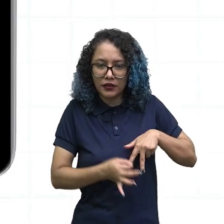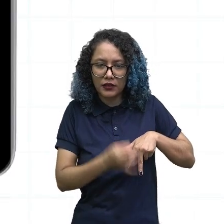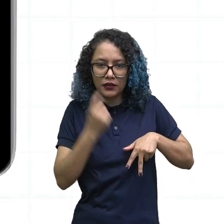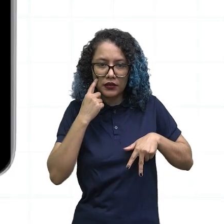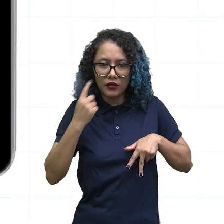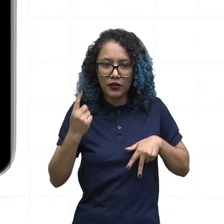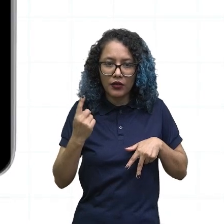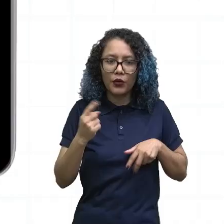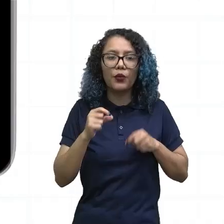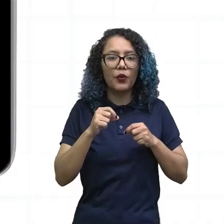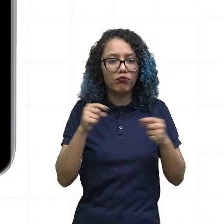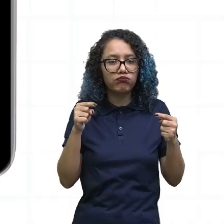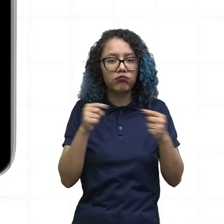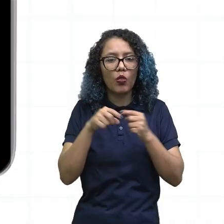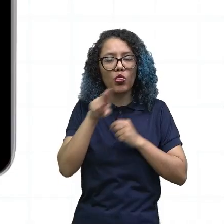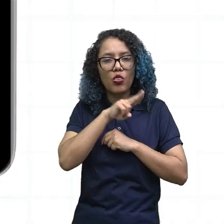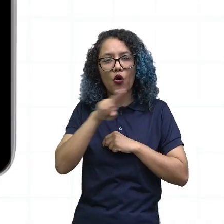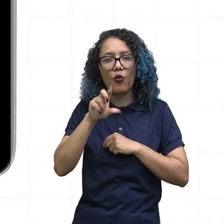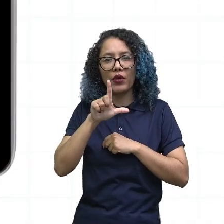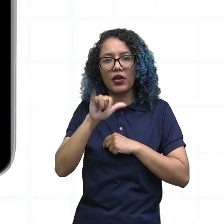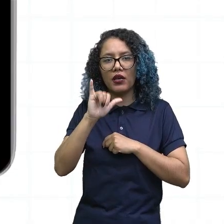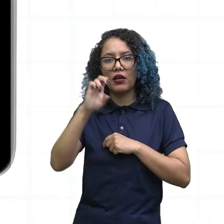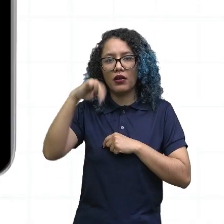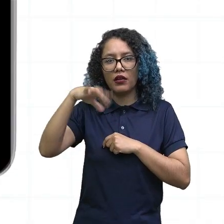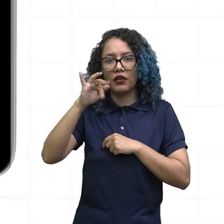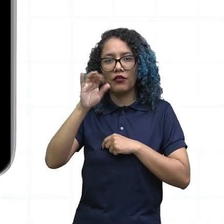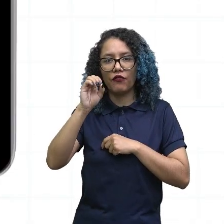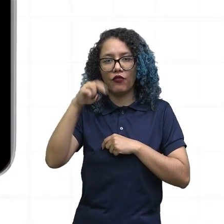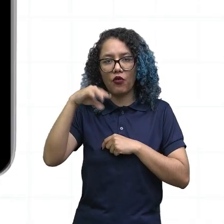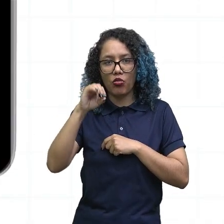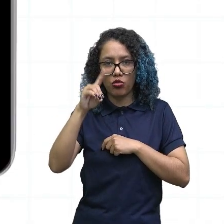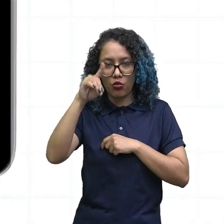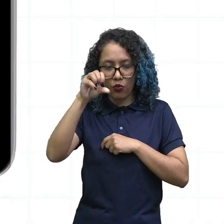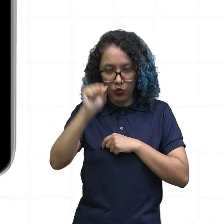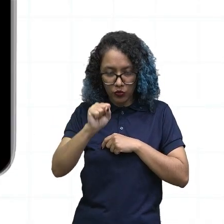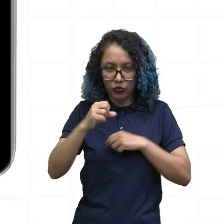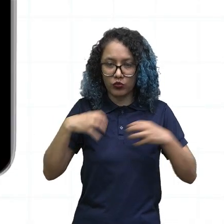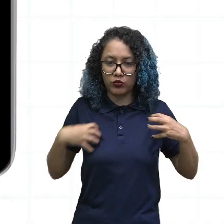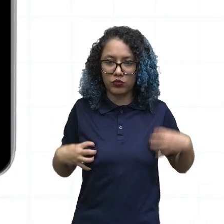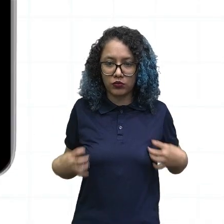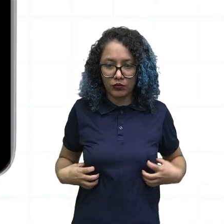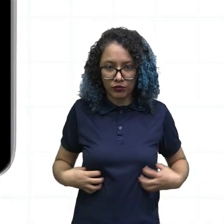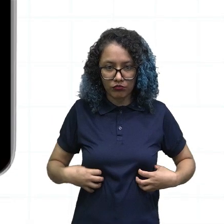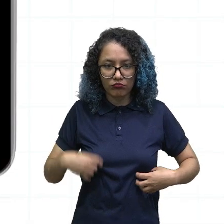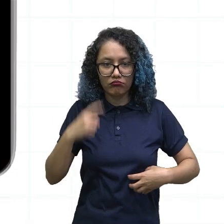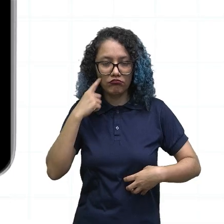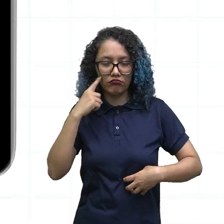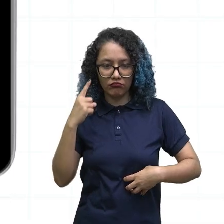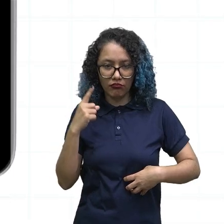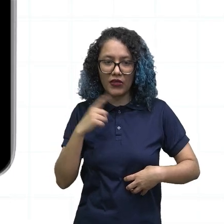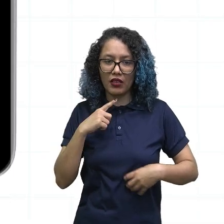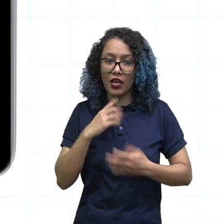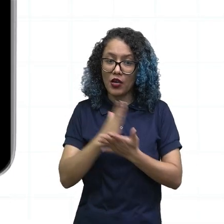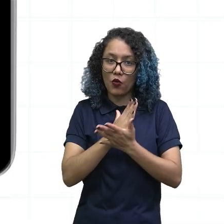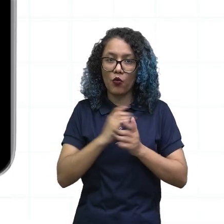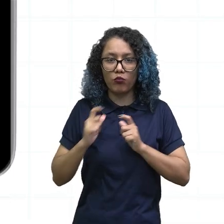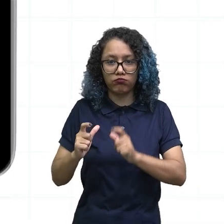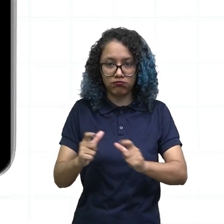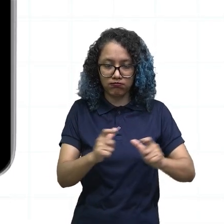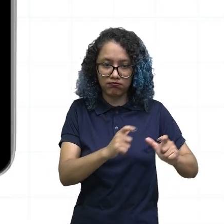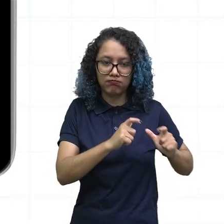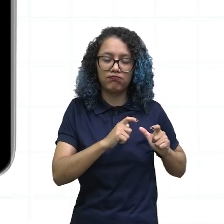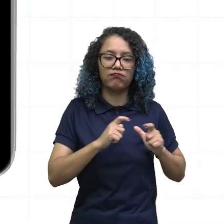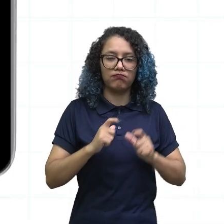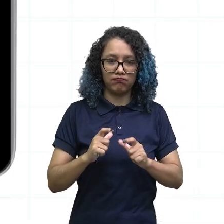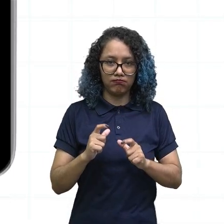aqui, são os linfonodos, né? São as estruturas ali chamadas de linfonodos. Elas estão presentes em algumas regiões. E